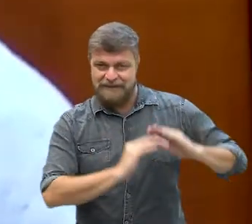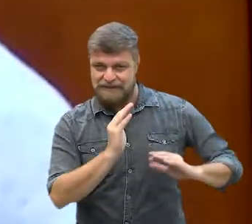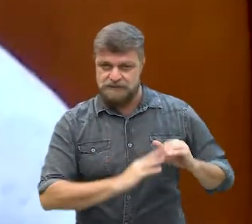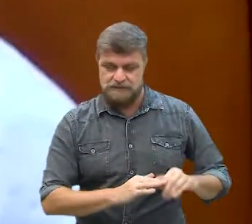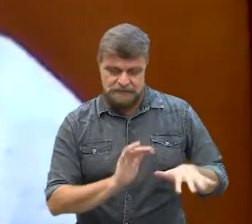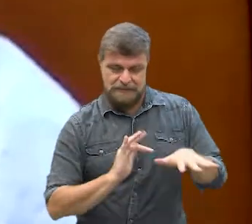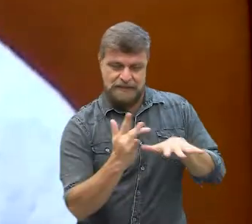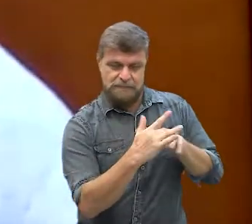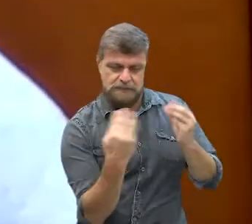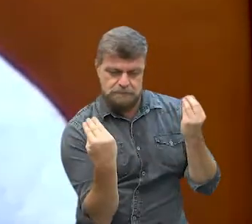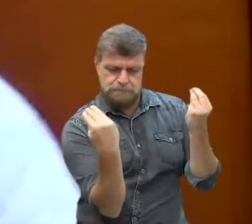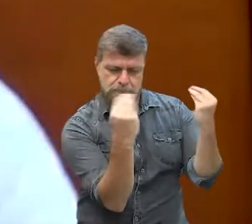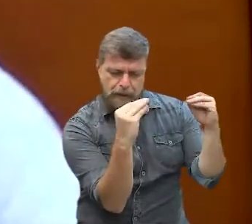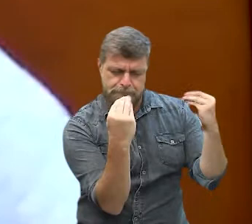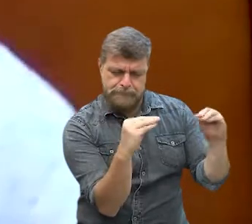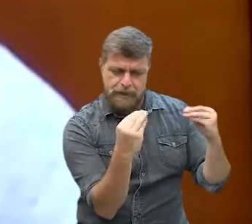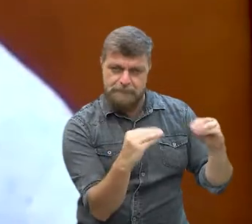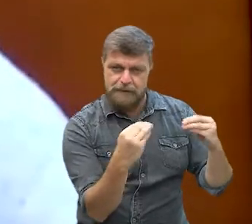ali nas mídias